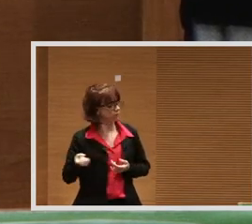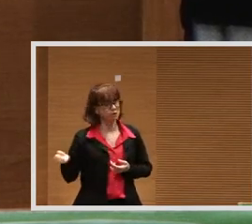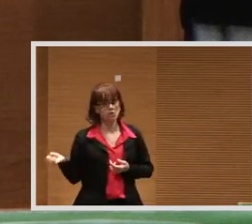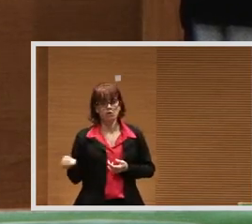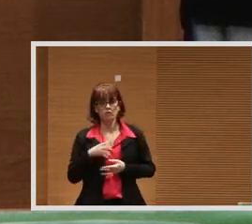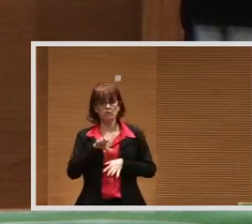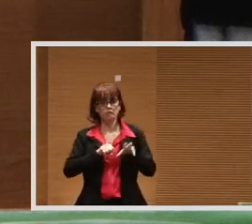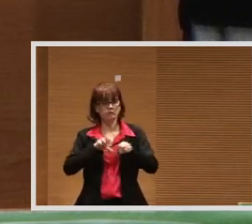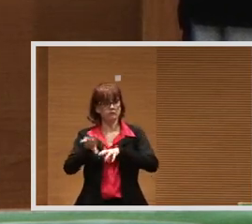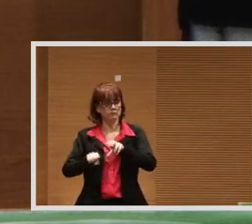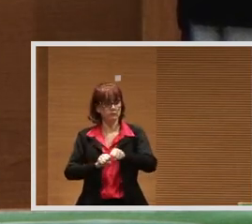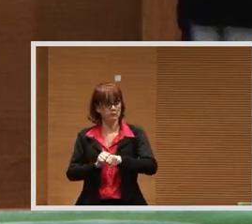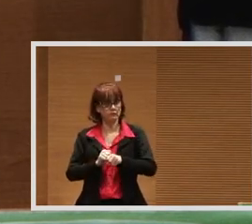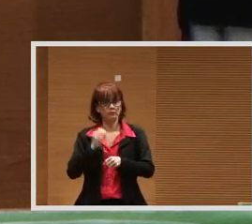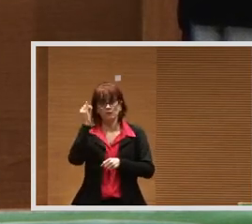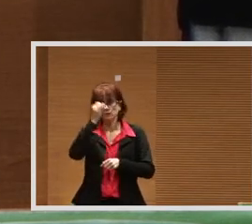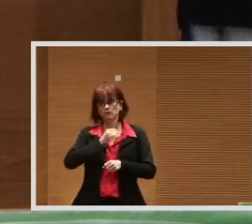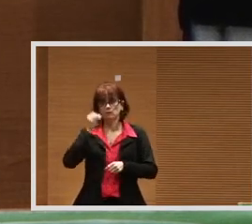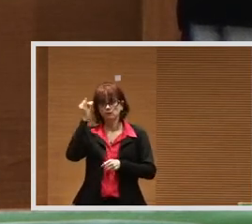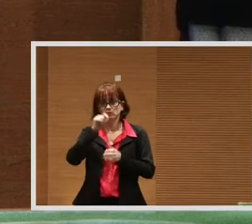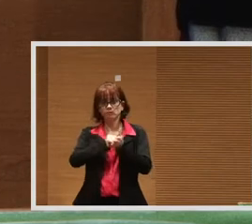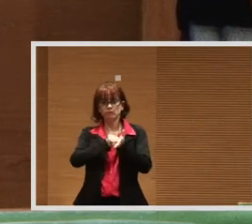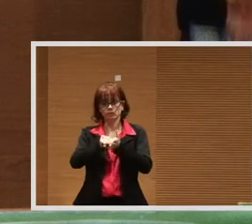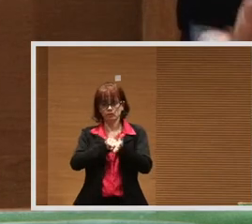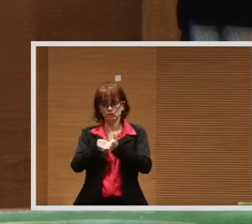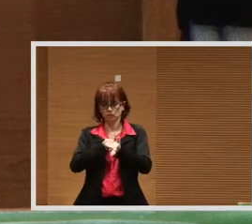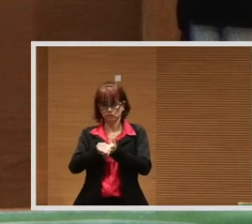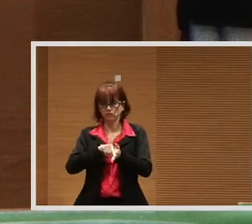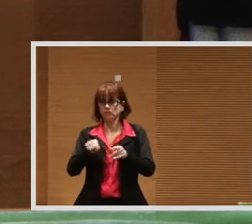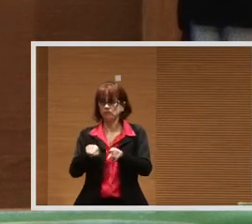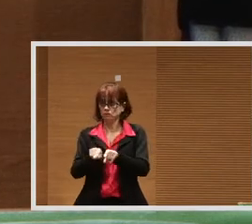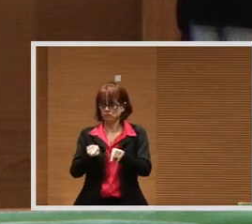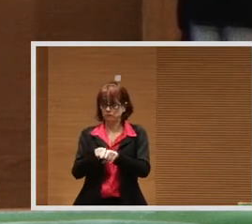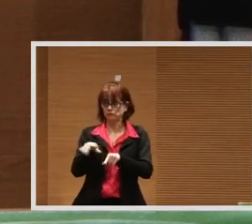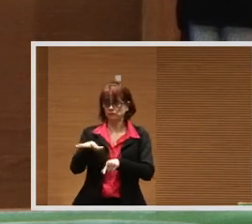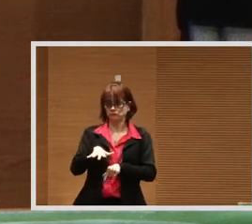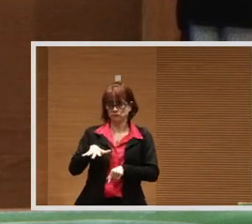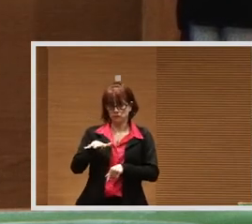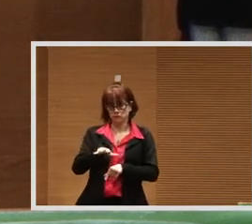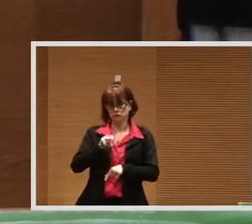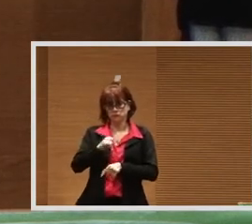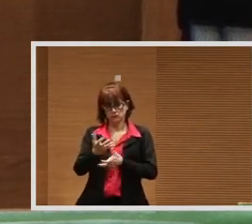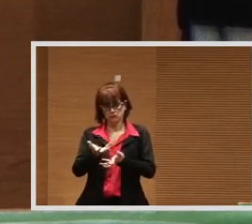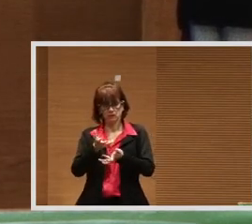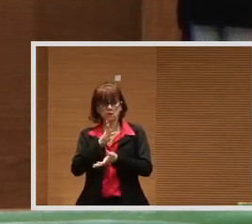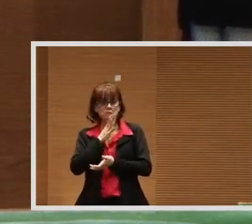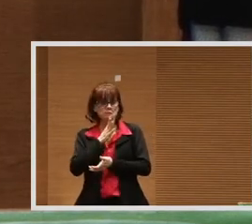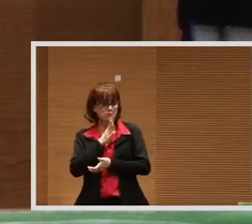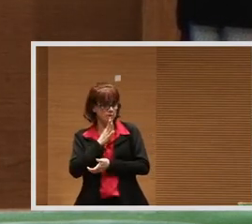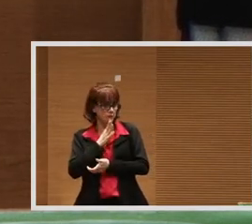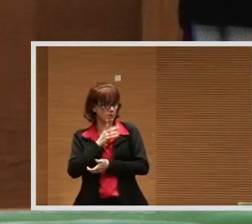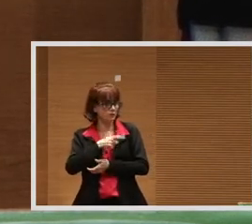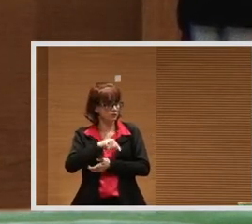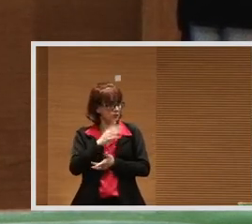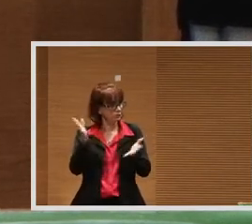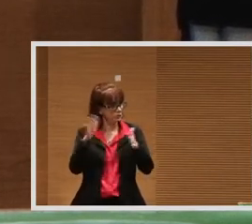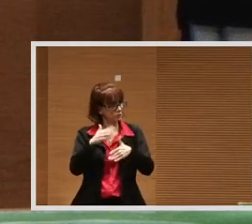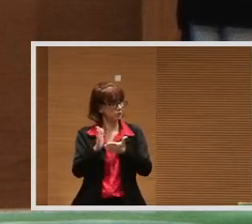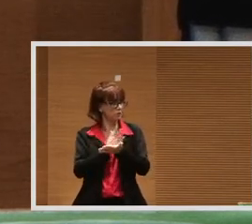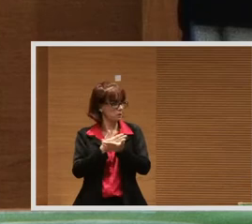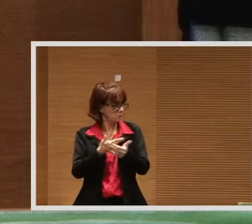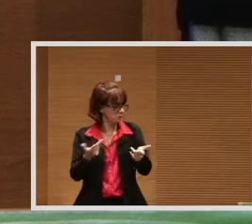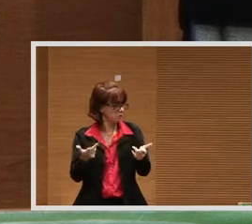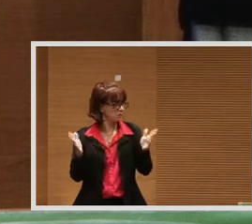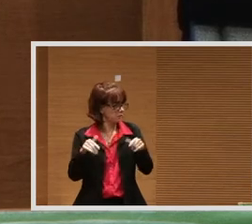Capturas, Antigos Diagnósticos, que também é nessa área. Para quem quiser conhecer, a gente trouxe alguma coisinha para cá.